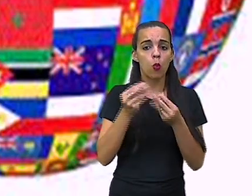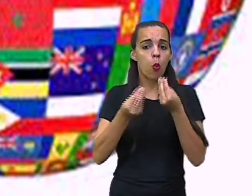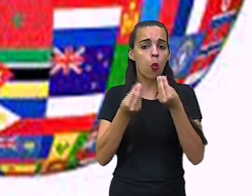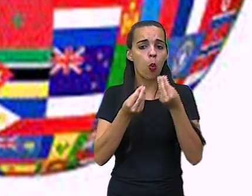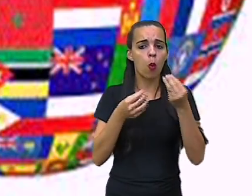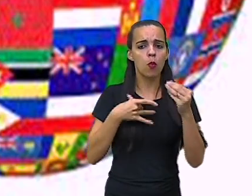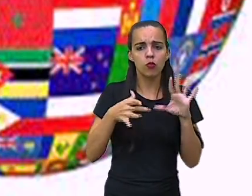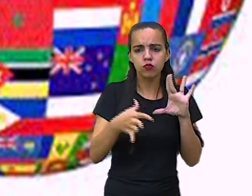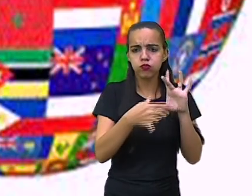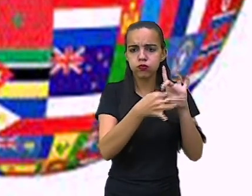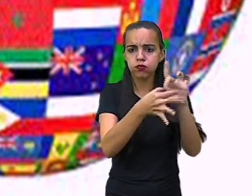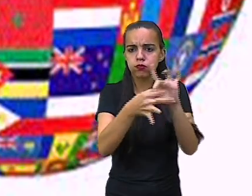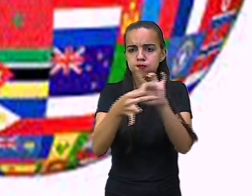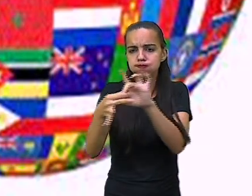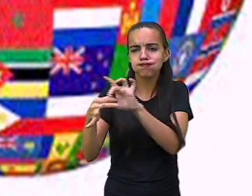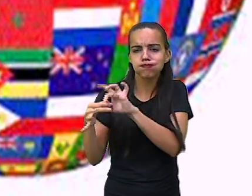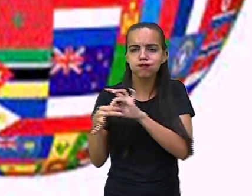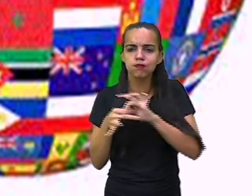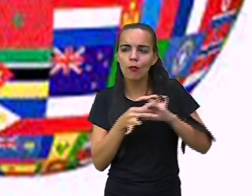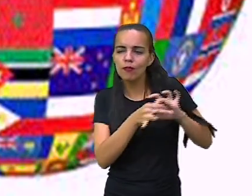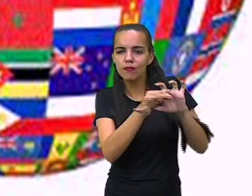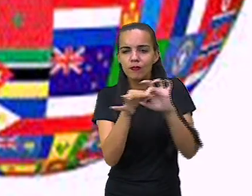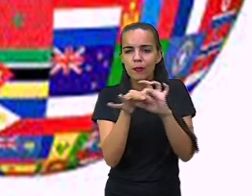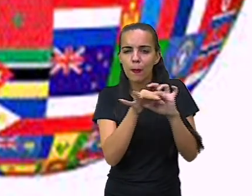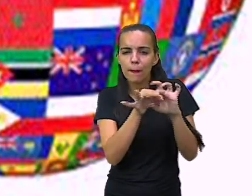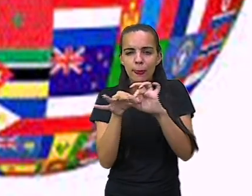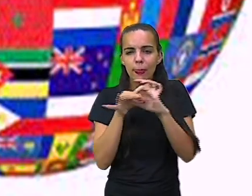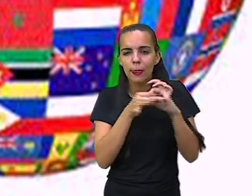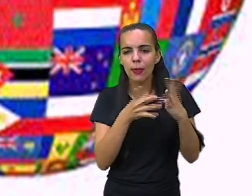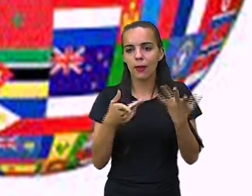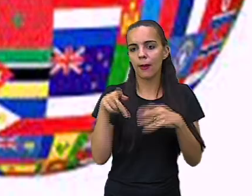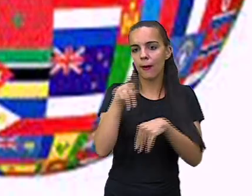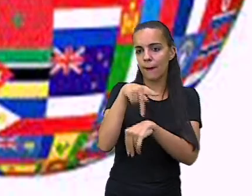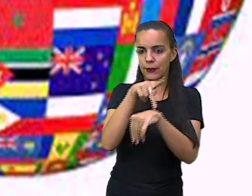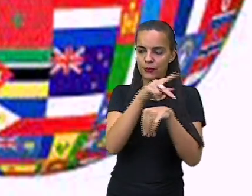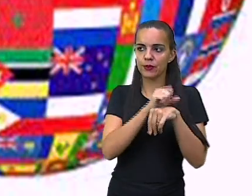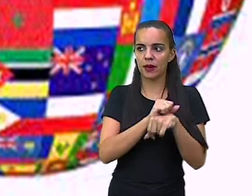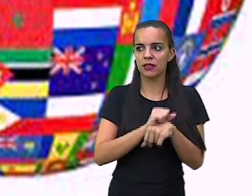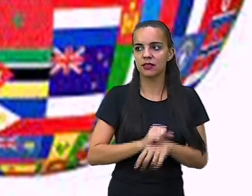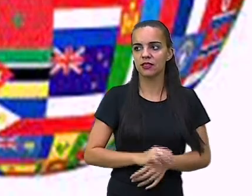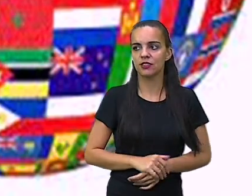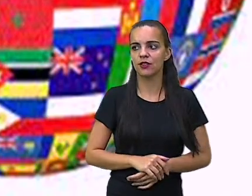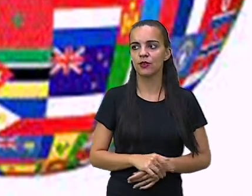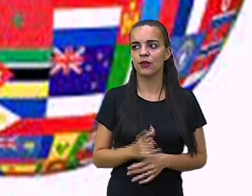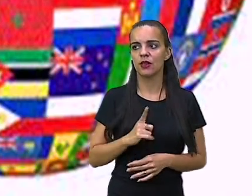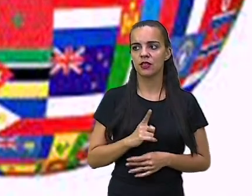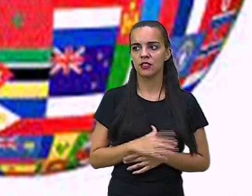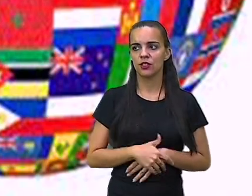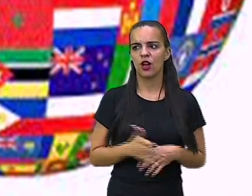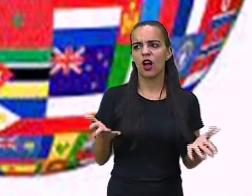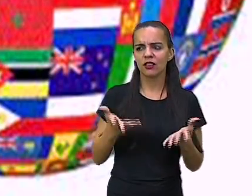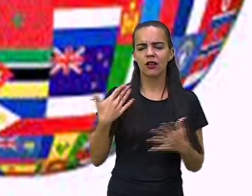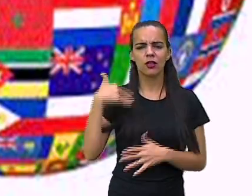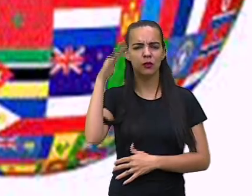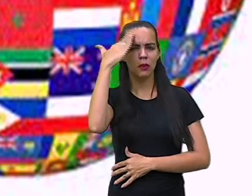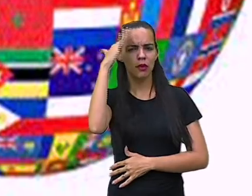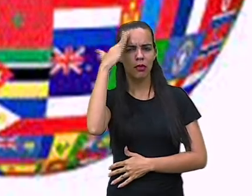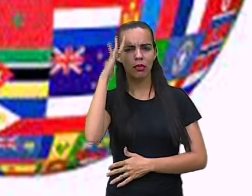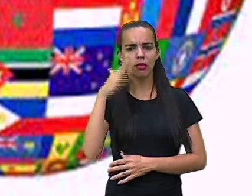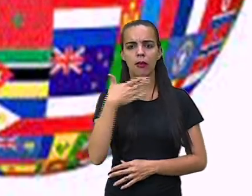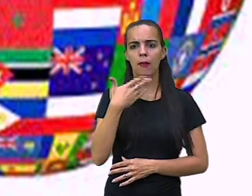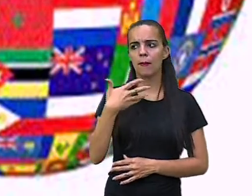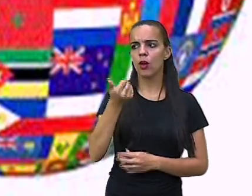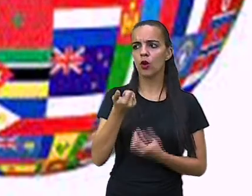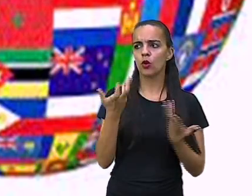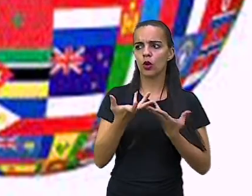unificações desses estados para formar um único país. Então, aqui eu acho que deu para a gente entender o que